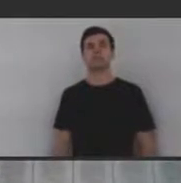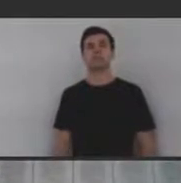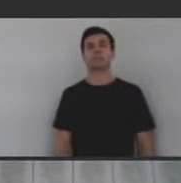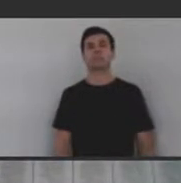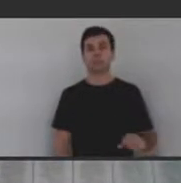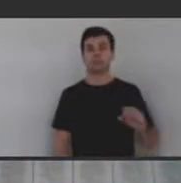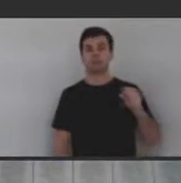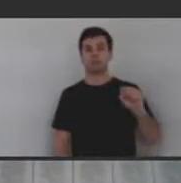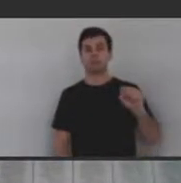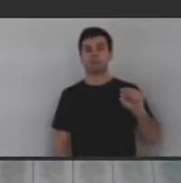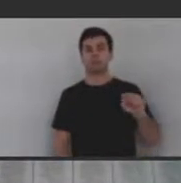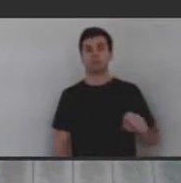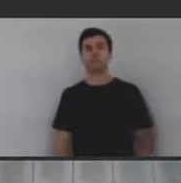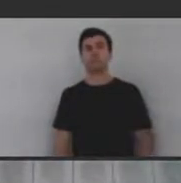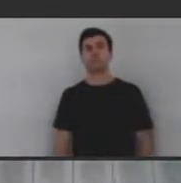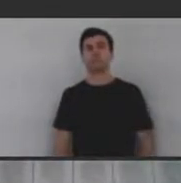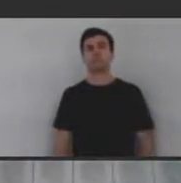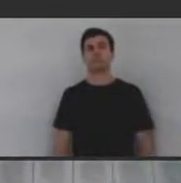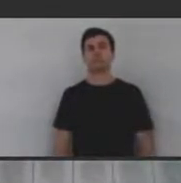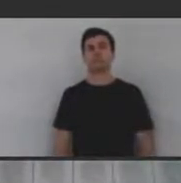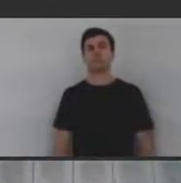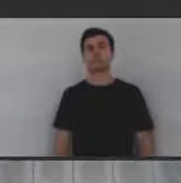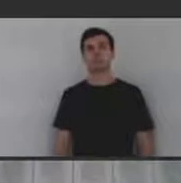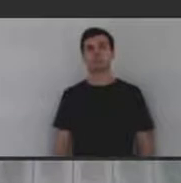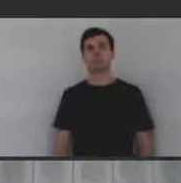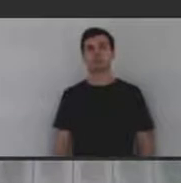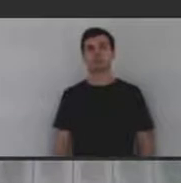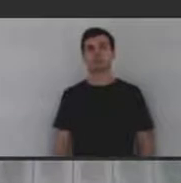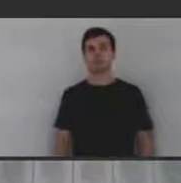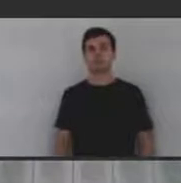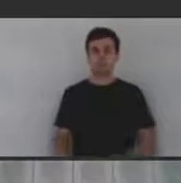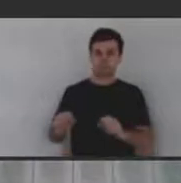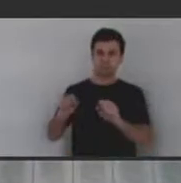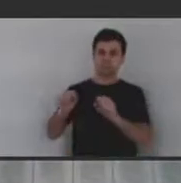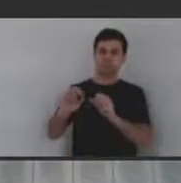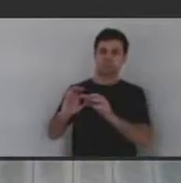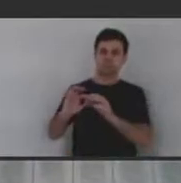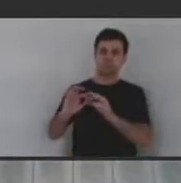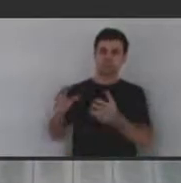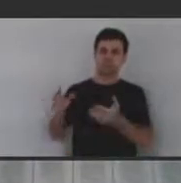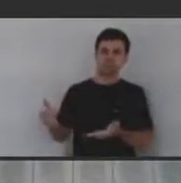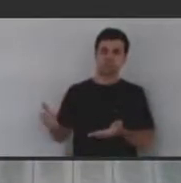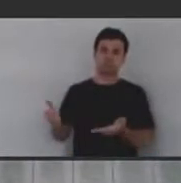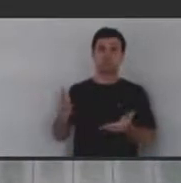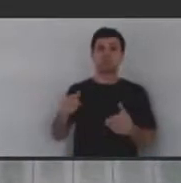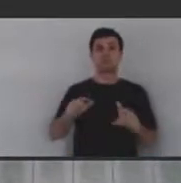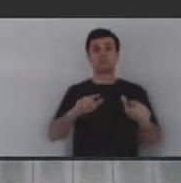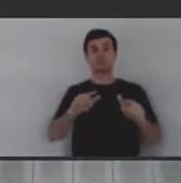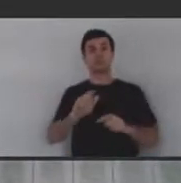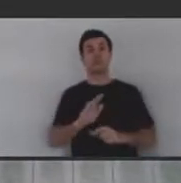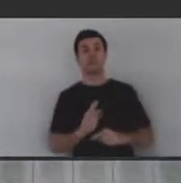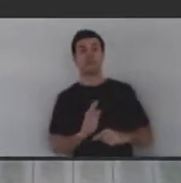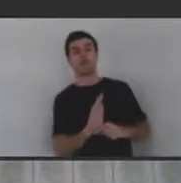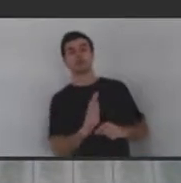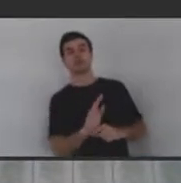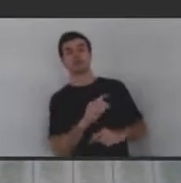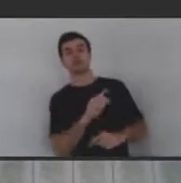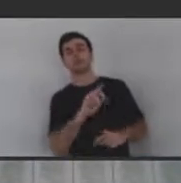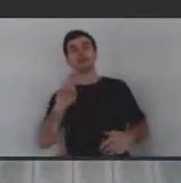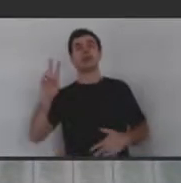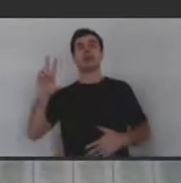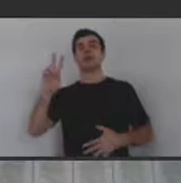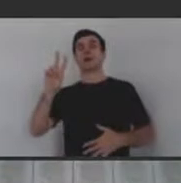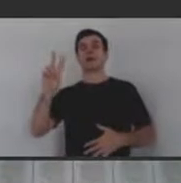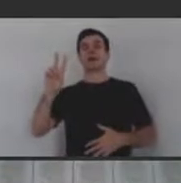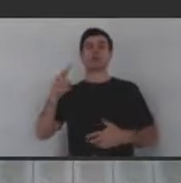8. Fazer ou permitir o uso profissional em favor de qualquer candidatura ou candidato de distribuição gratuita de